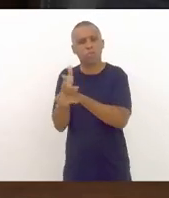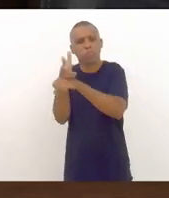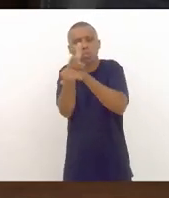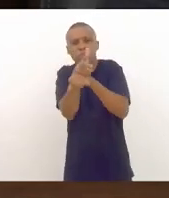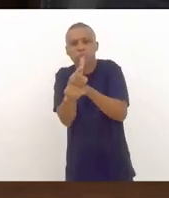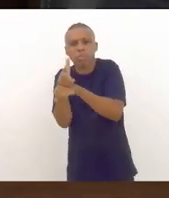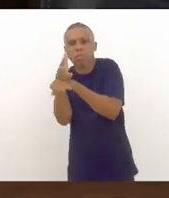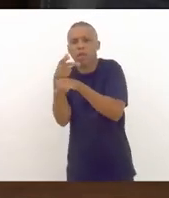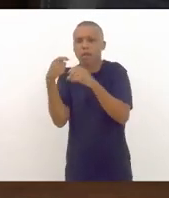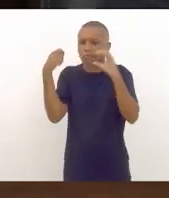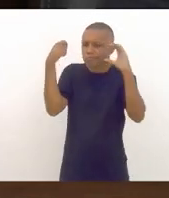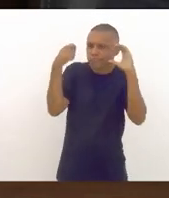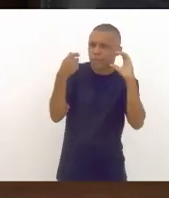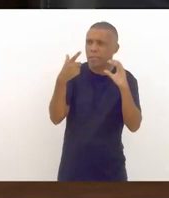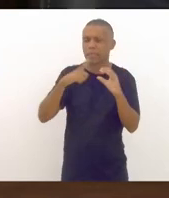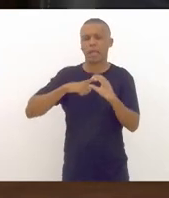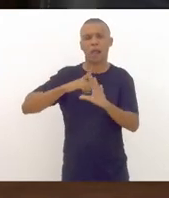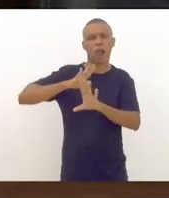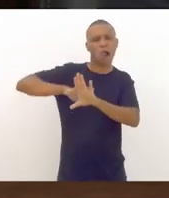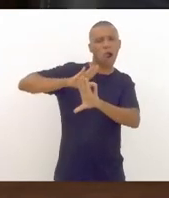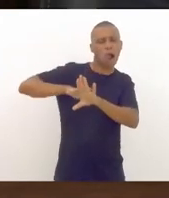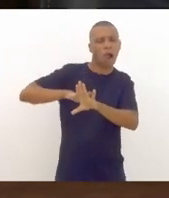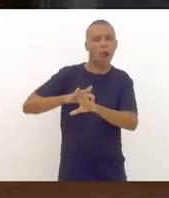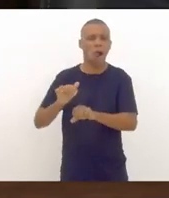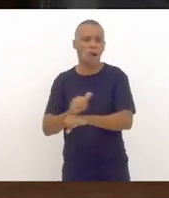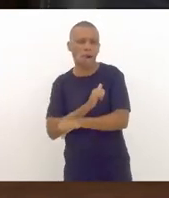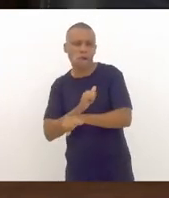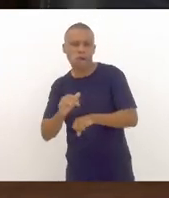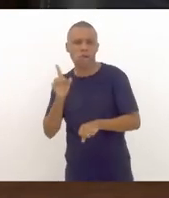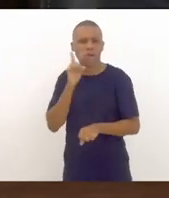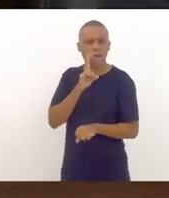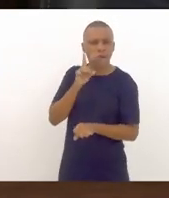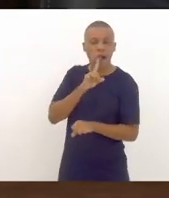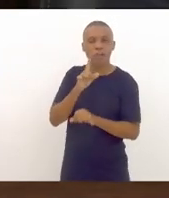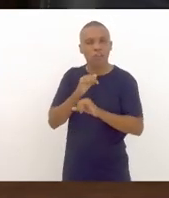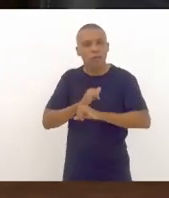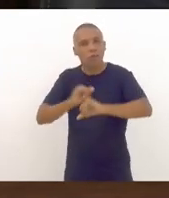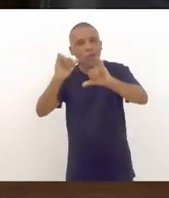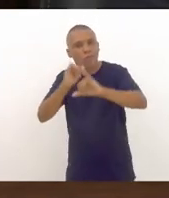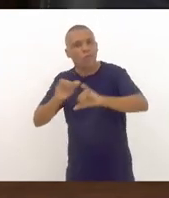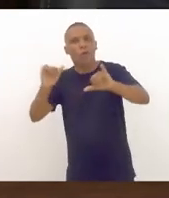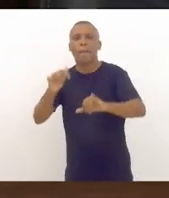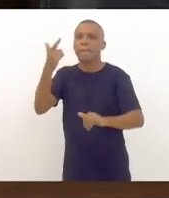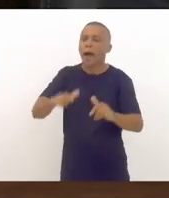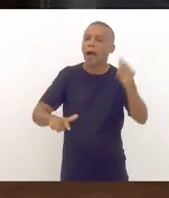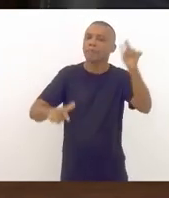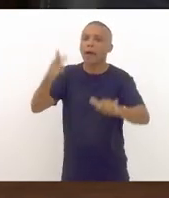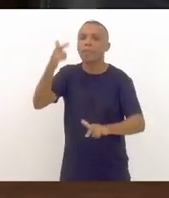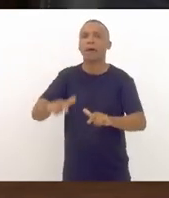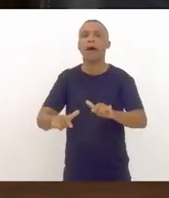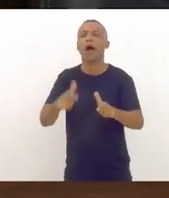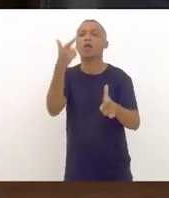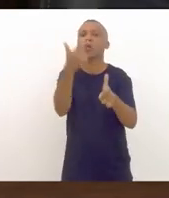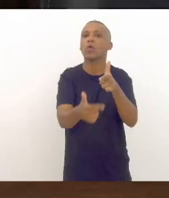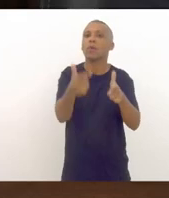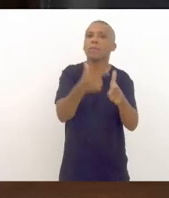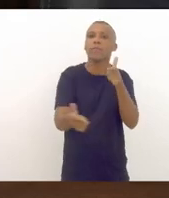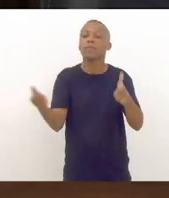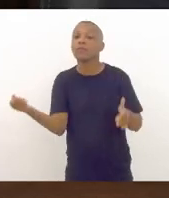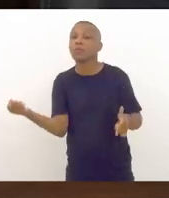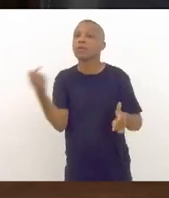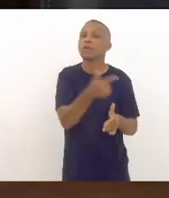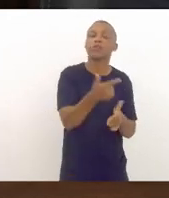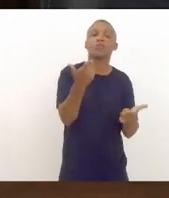vezes tem uma vontade, uma necessidade de divulgar mais os nossos problemas que as nossas